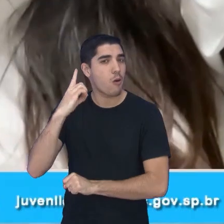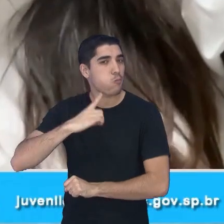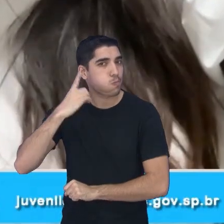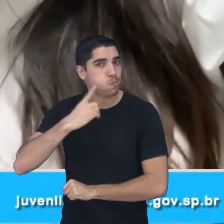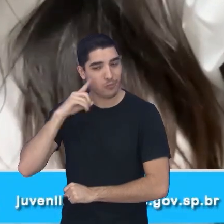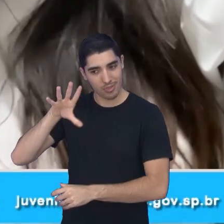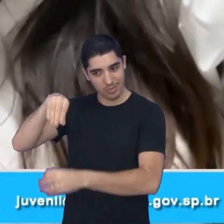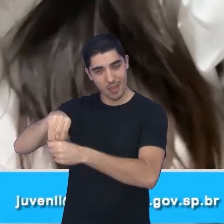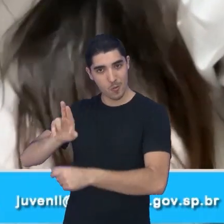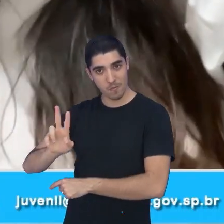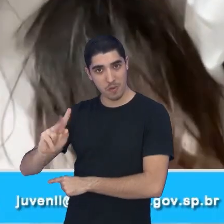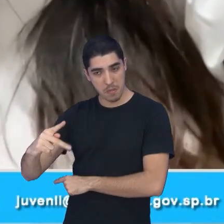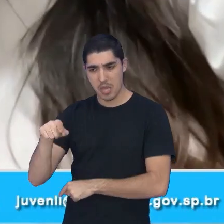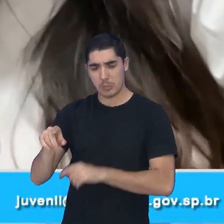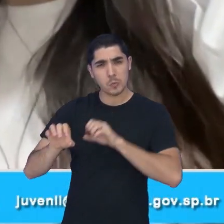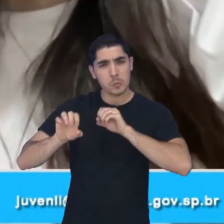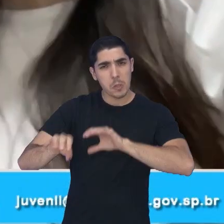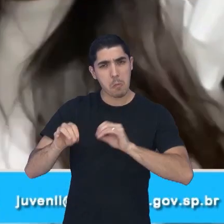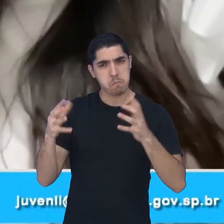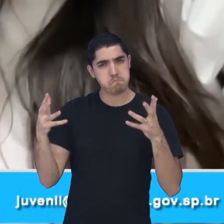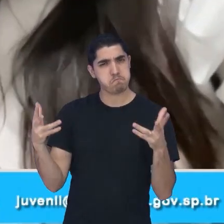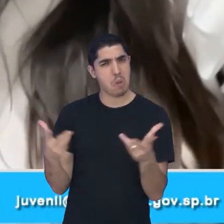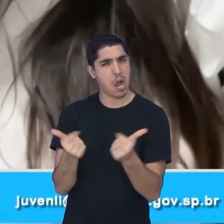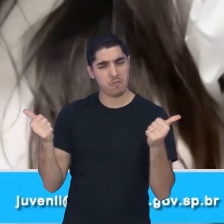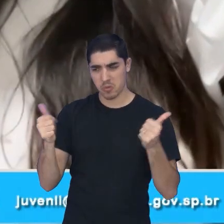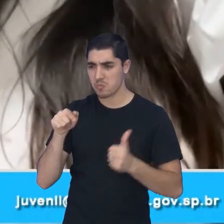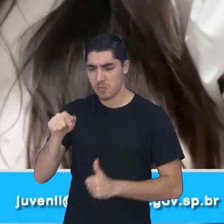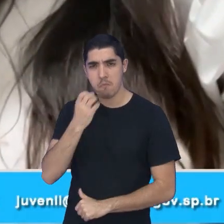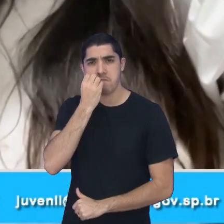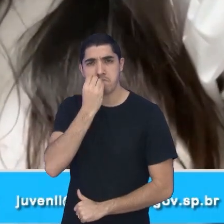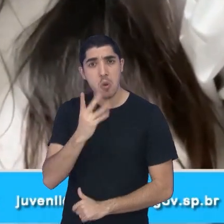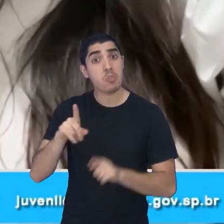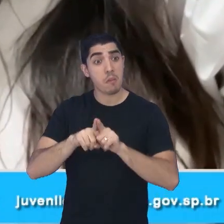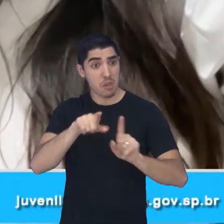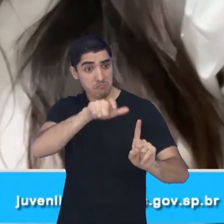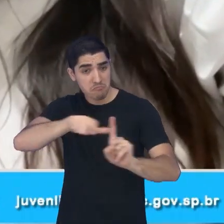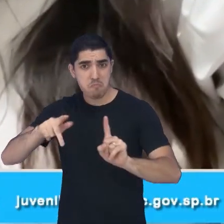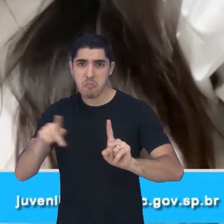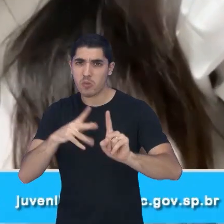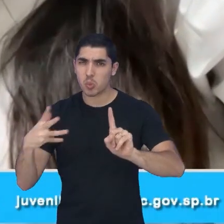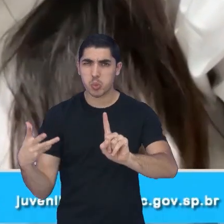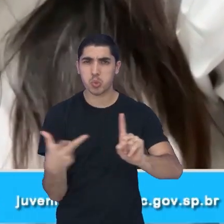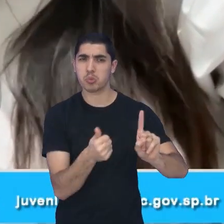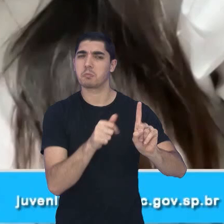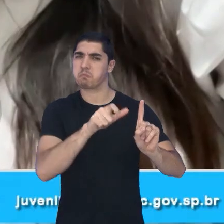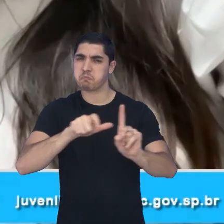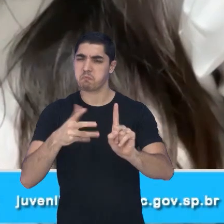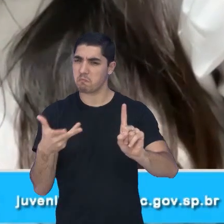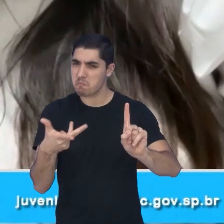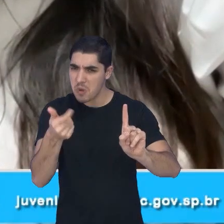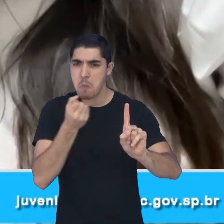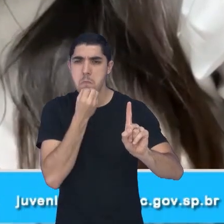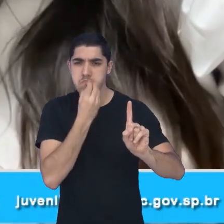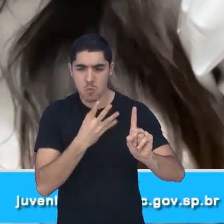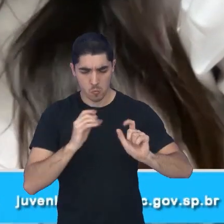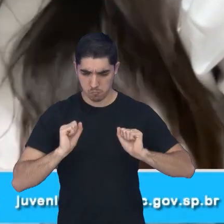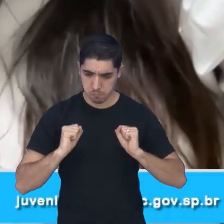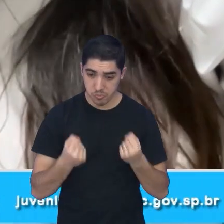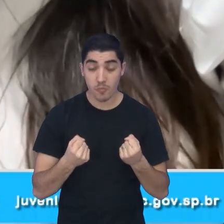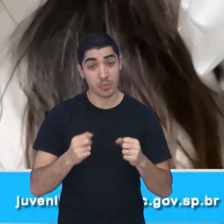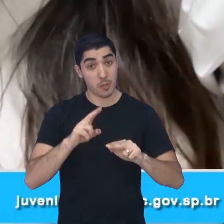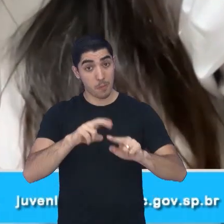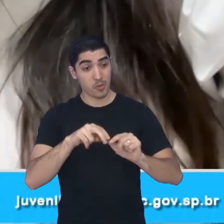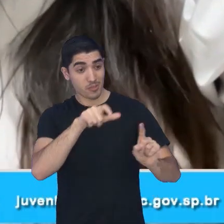e excelência no ensino, bem como a competência e a dedicação de todos os meus professores. Somente por isso foi essencial